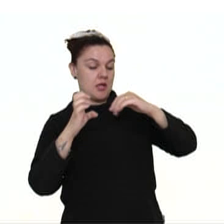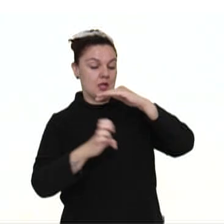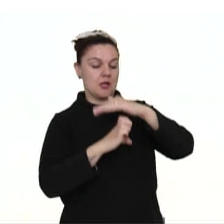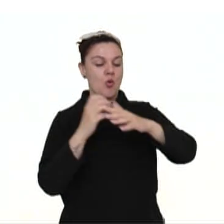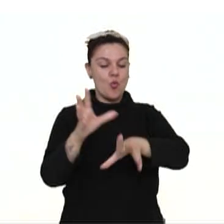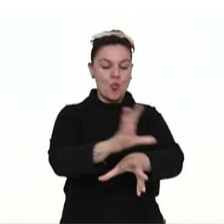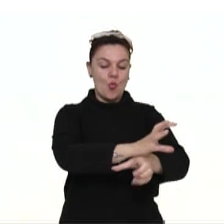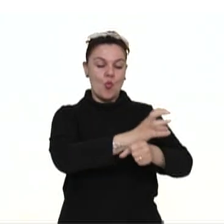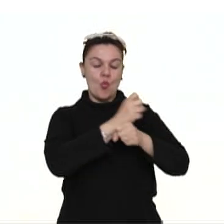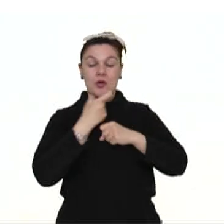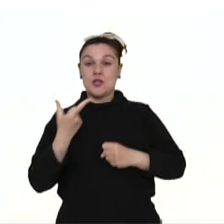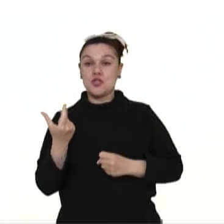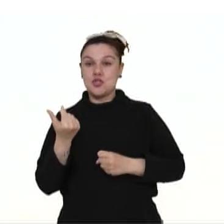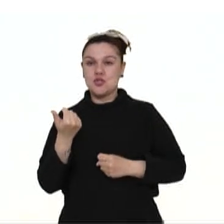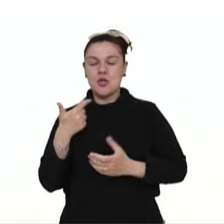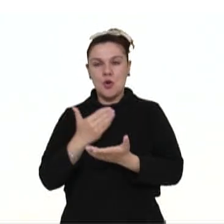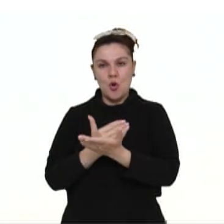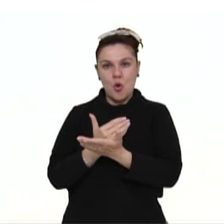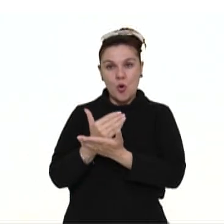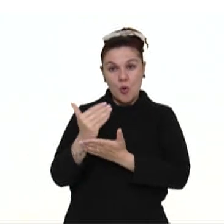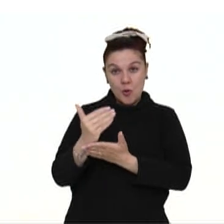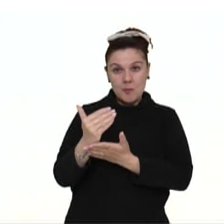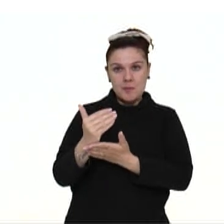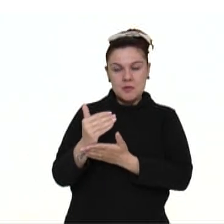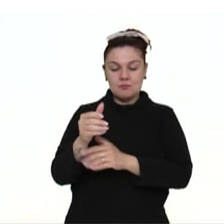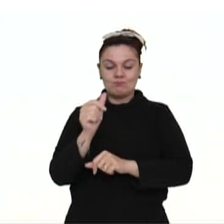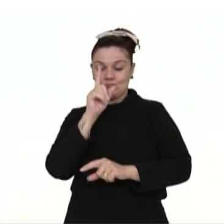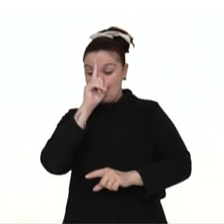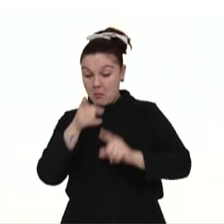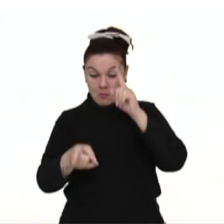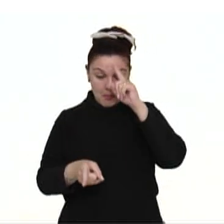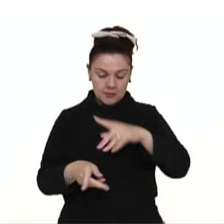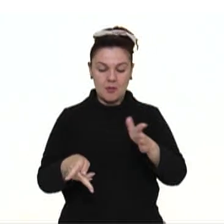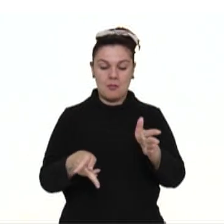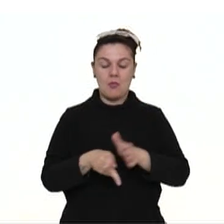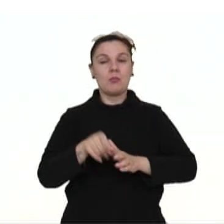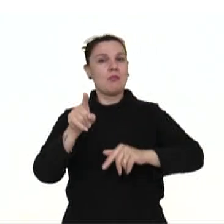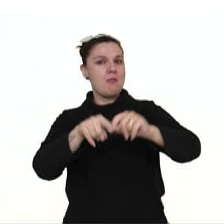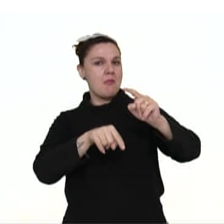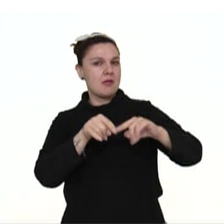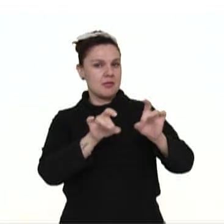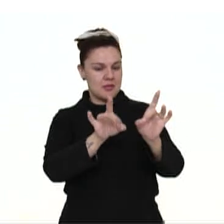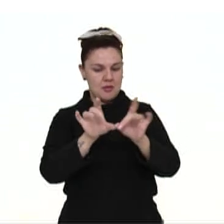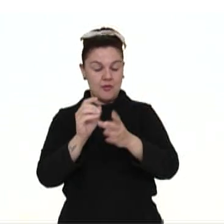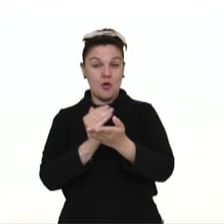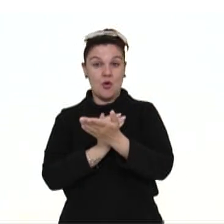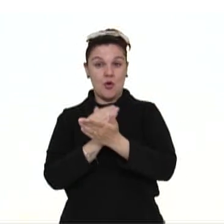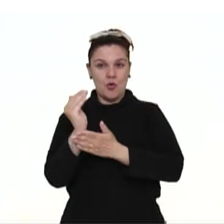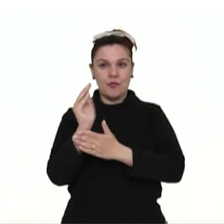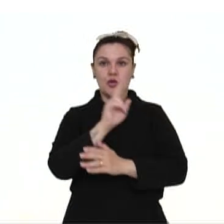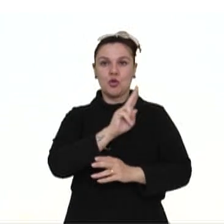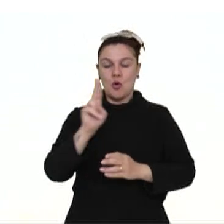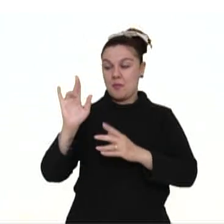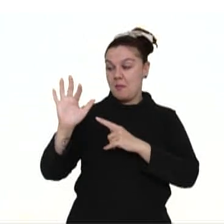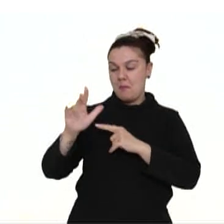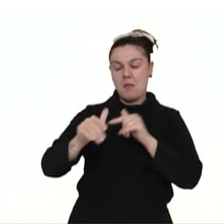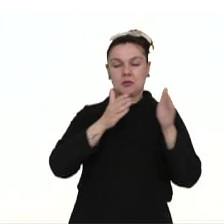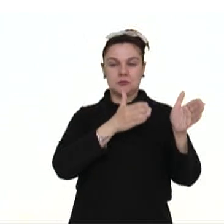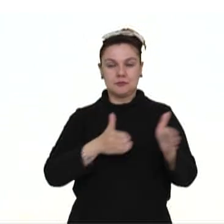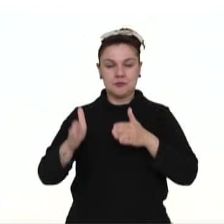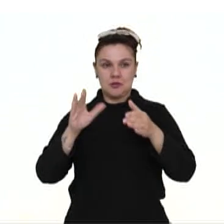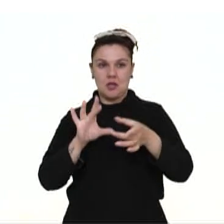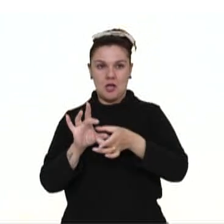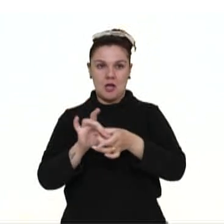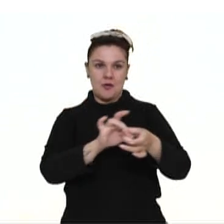riquezas passaram a financiar e a coordenar a produção de mercadorias. Surge o processo de manufatura,